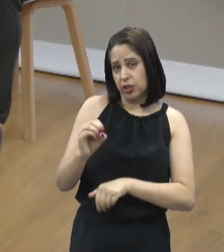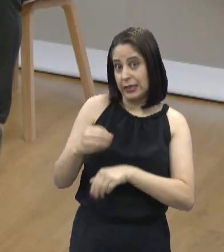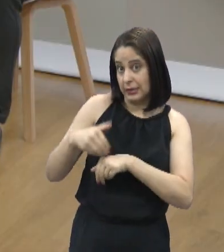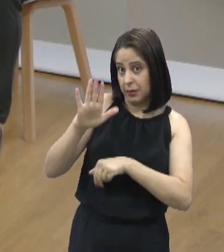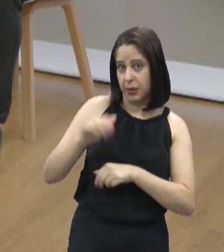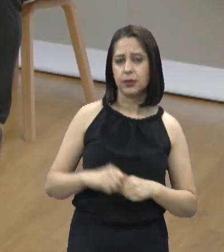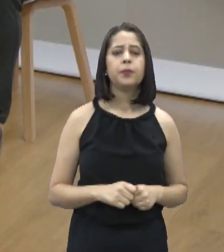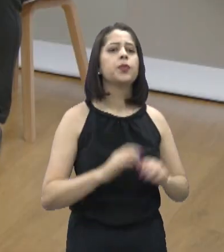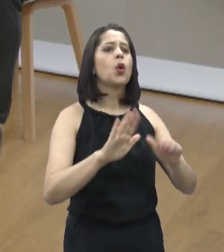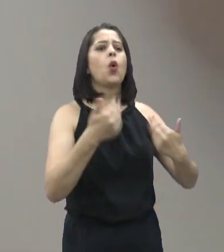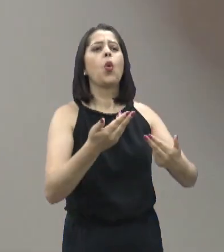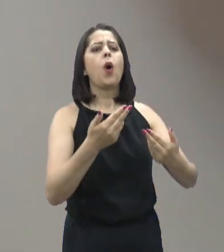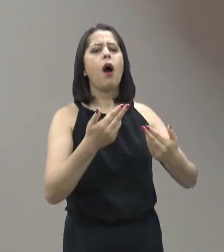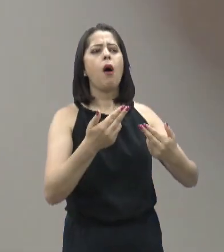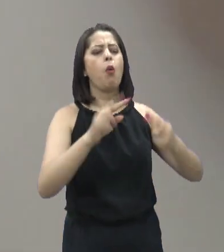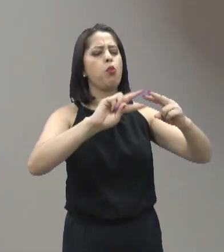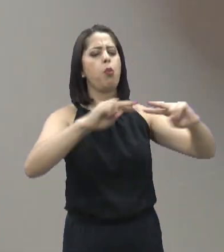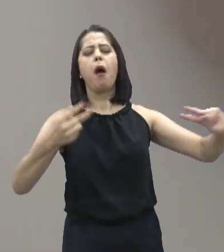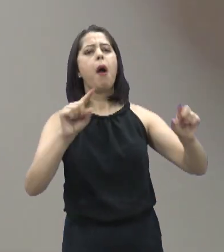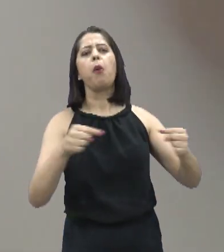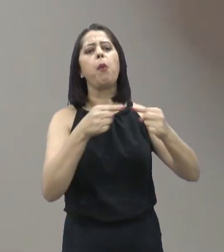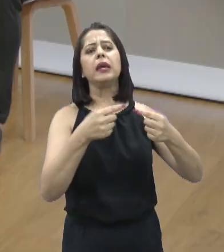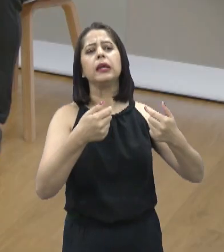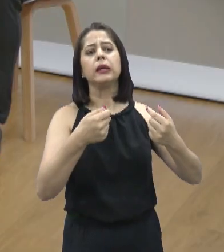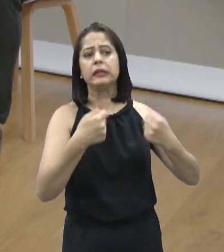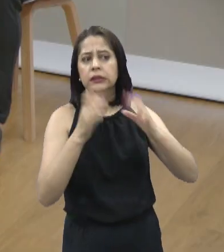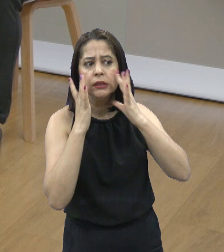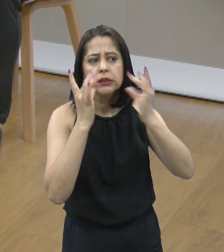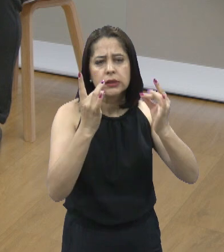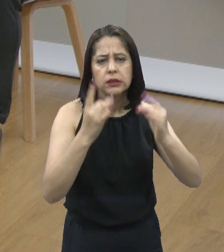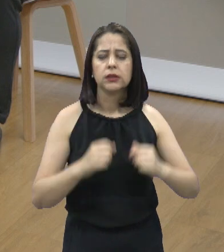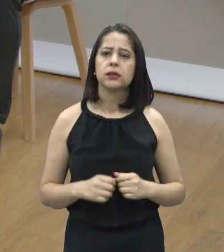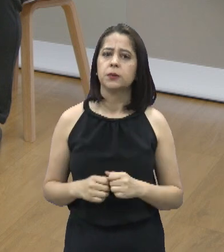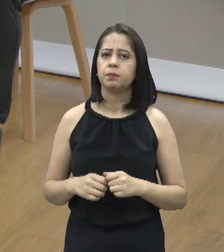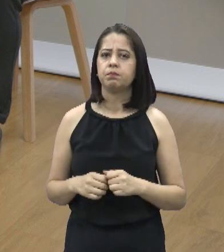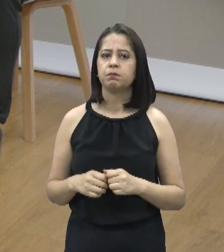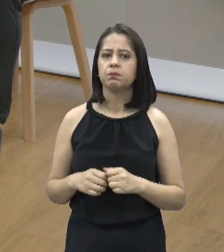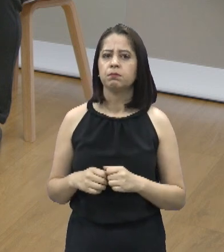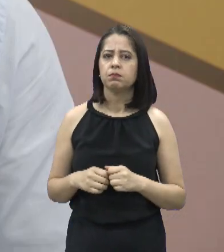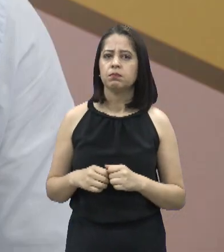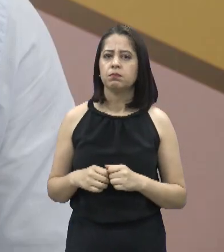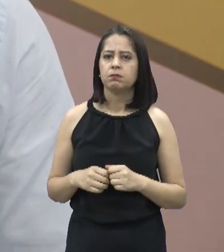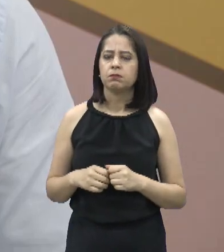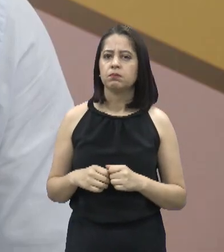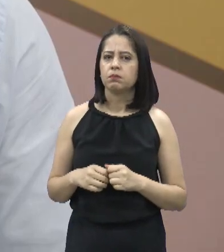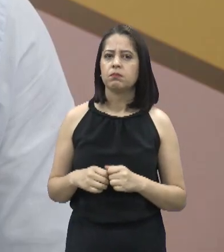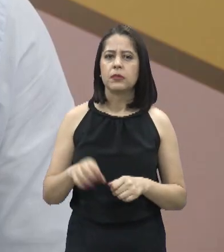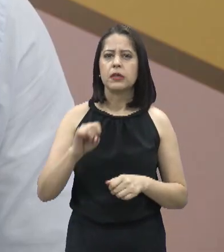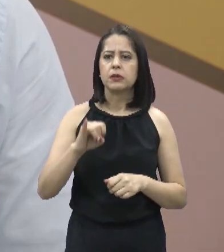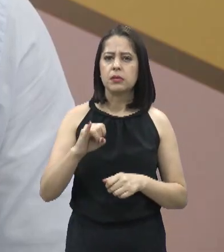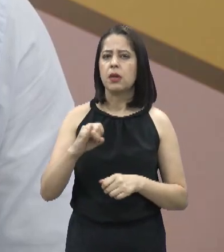esses fatores genéticos, assim, que as mulheres devem ficar atentas? Quando tem um histórico muito grande de câncer